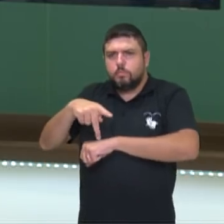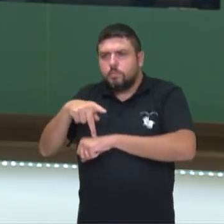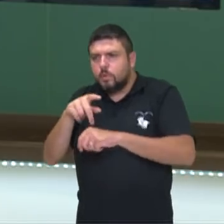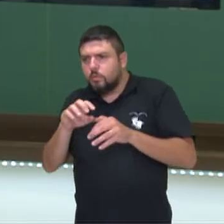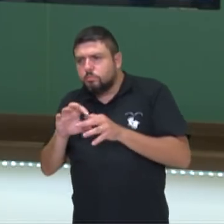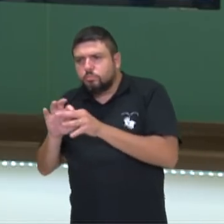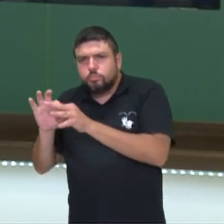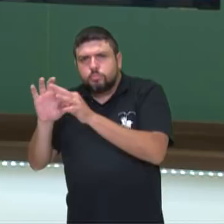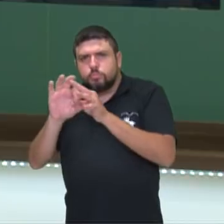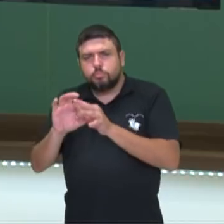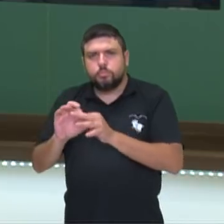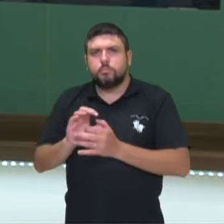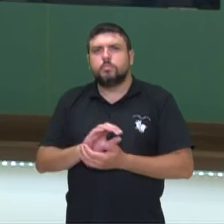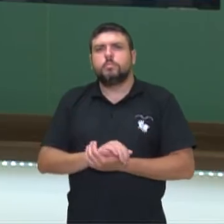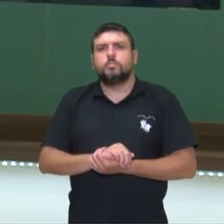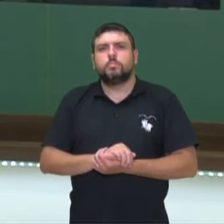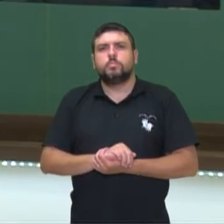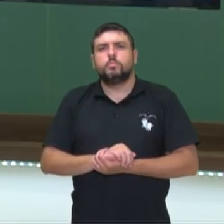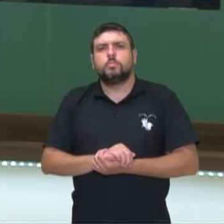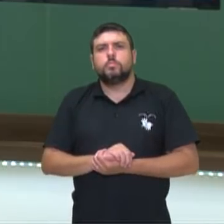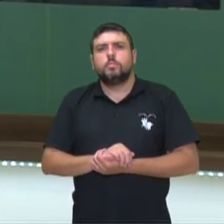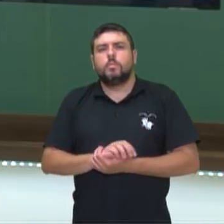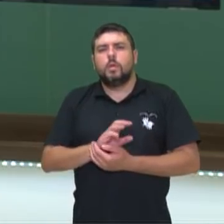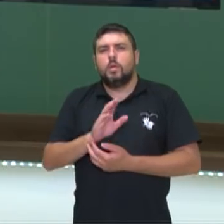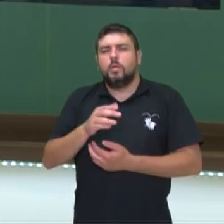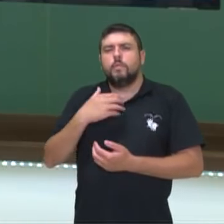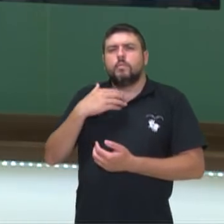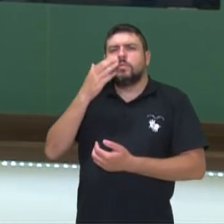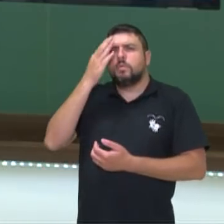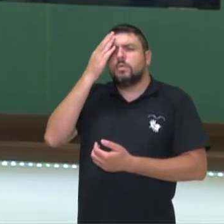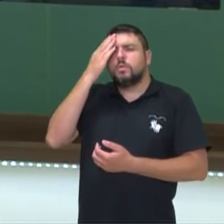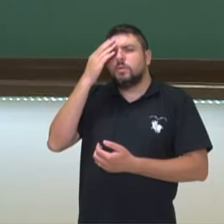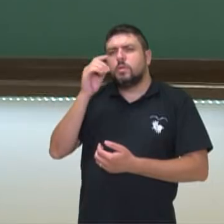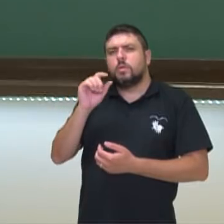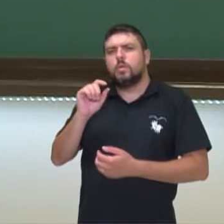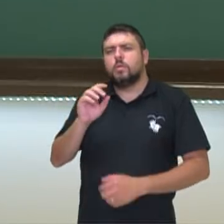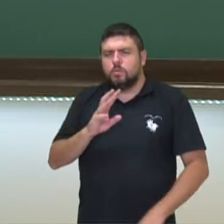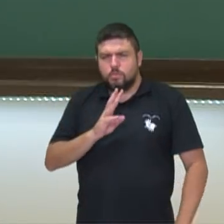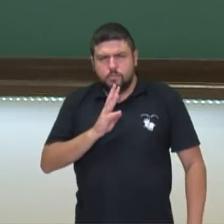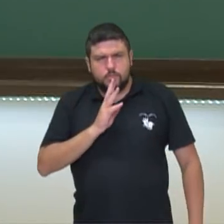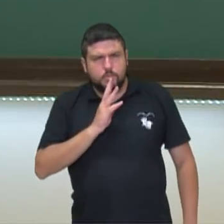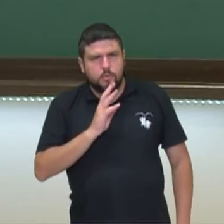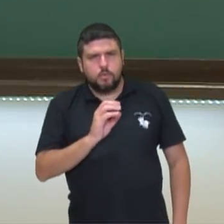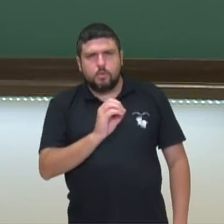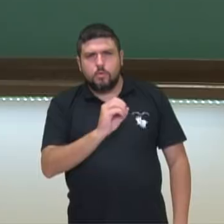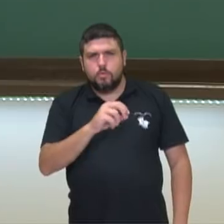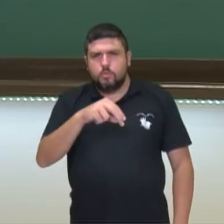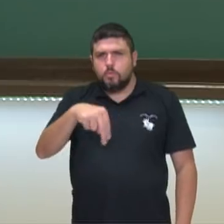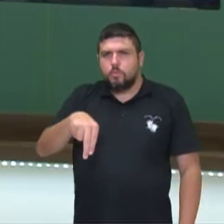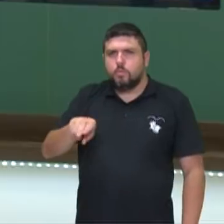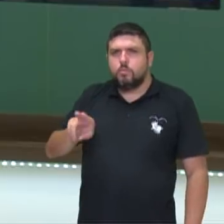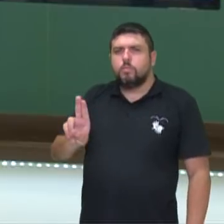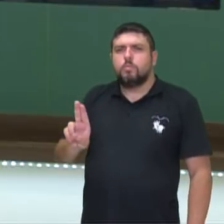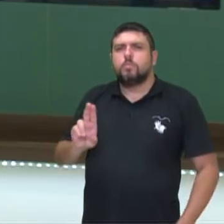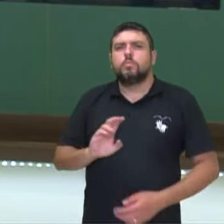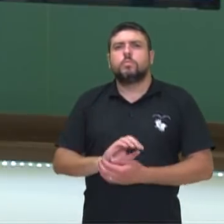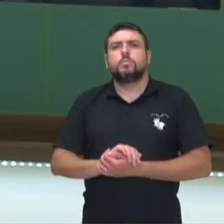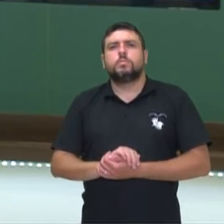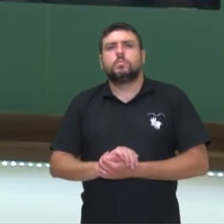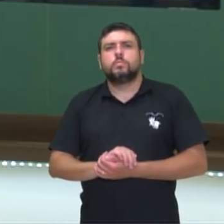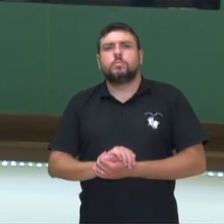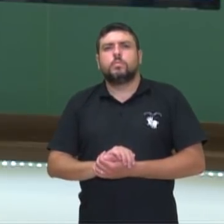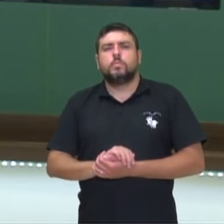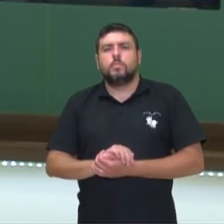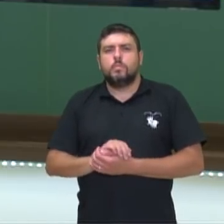países? Você sabe, o que você sabe sobre a ONU, a Organização das Nações Unidas? Então, essas são algumas